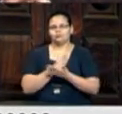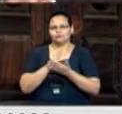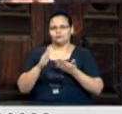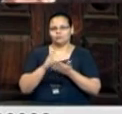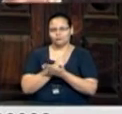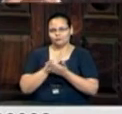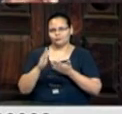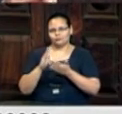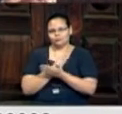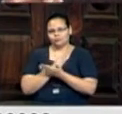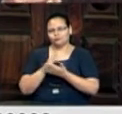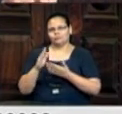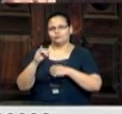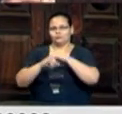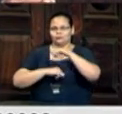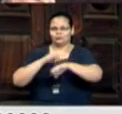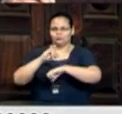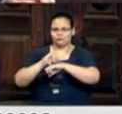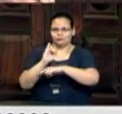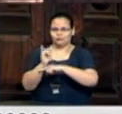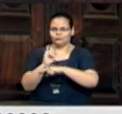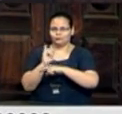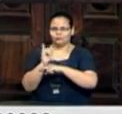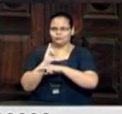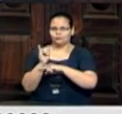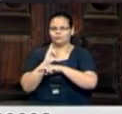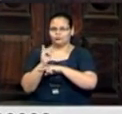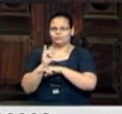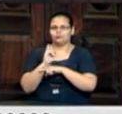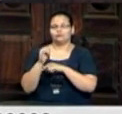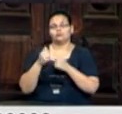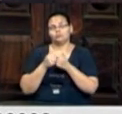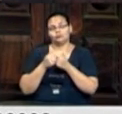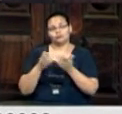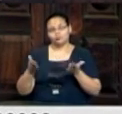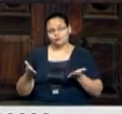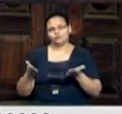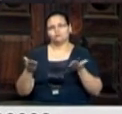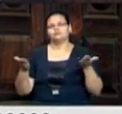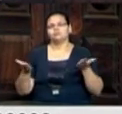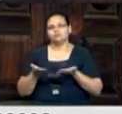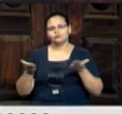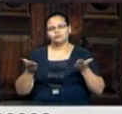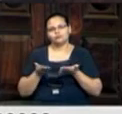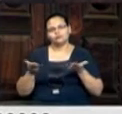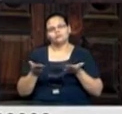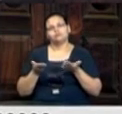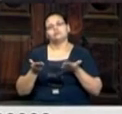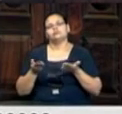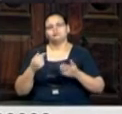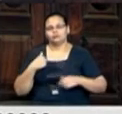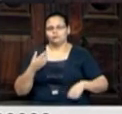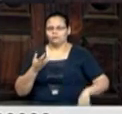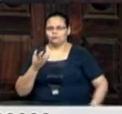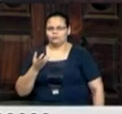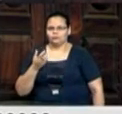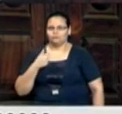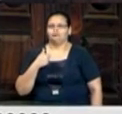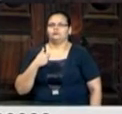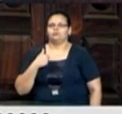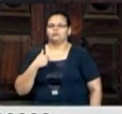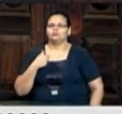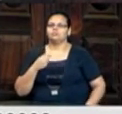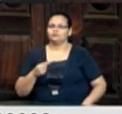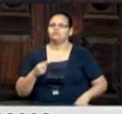acompanham pelas redes sociais. Inicialmente, quero manifestar minha